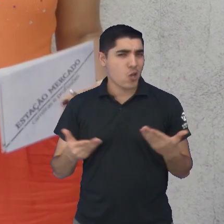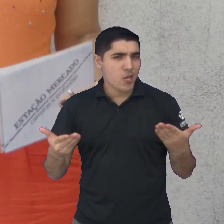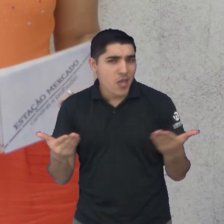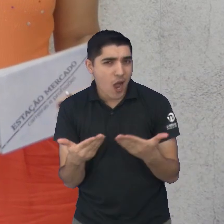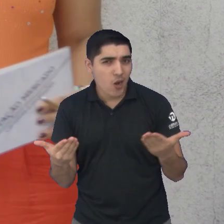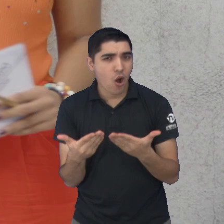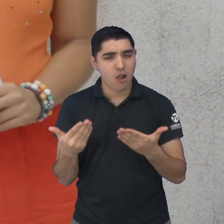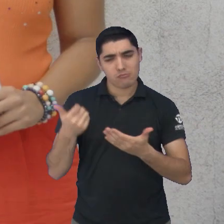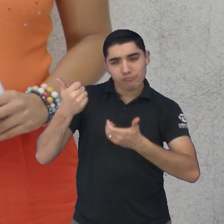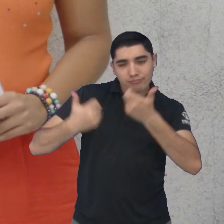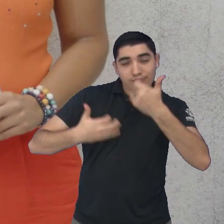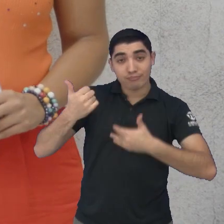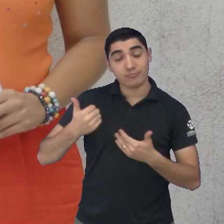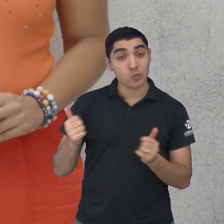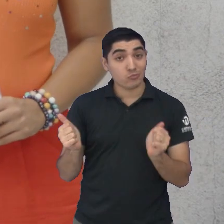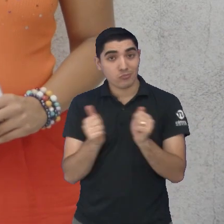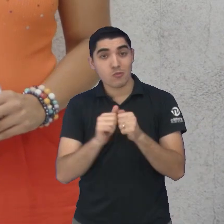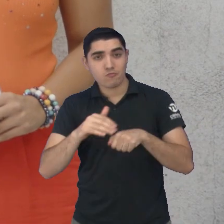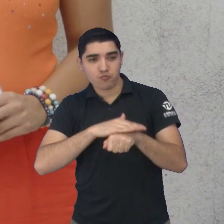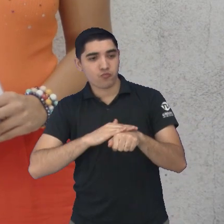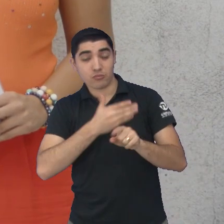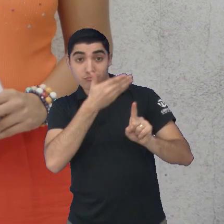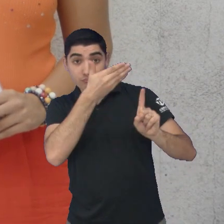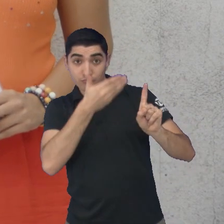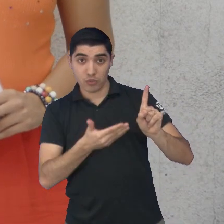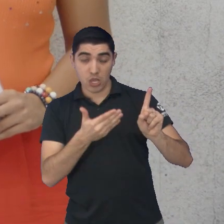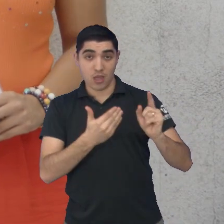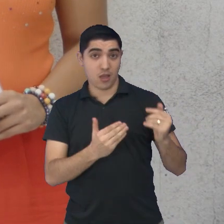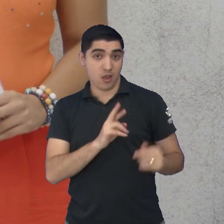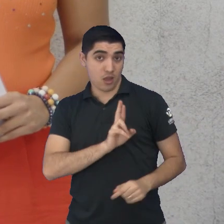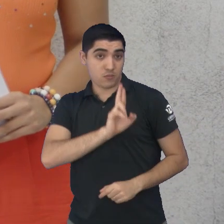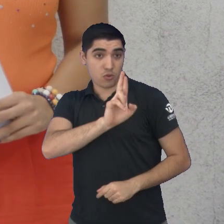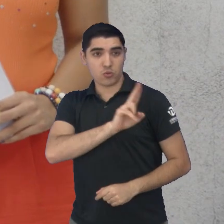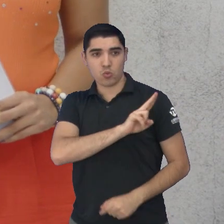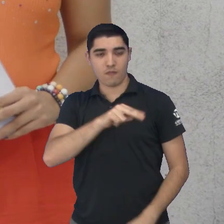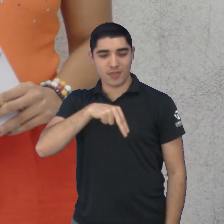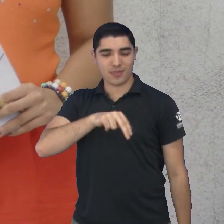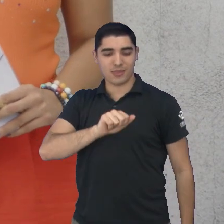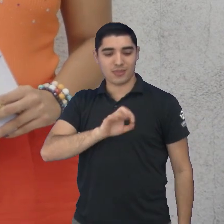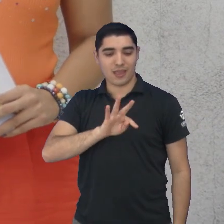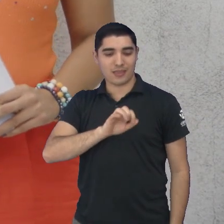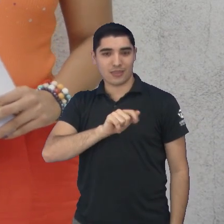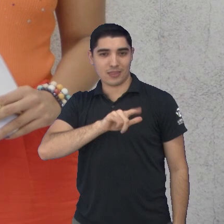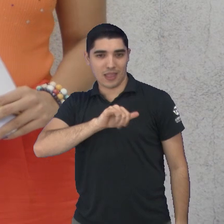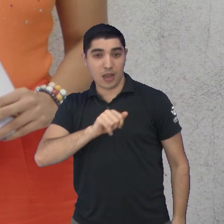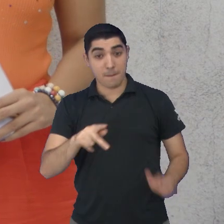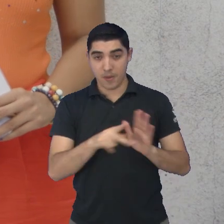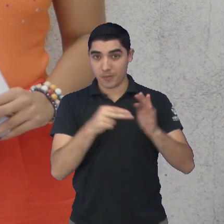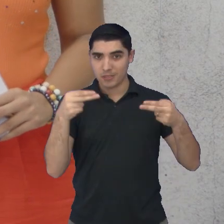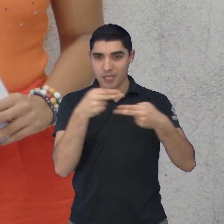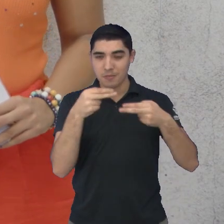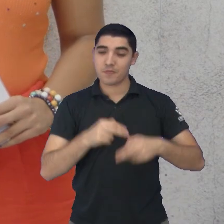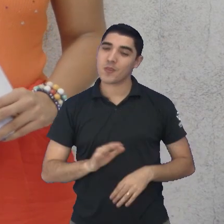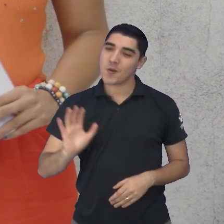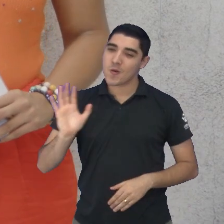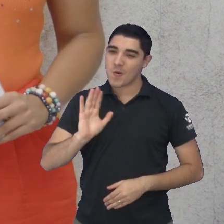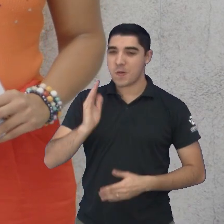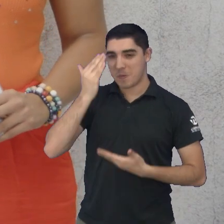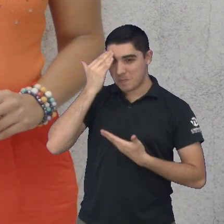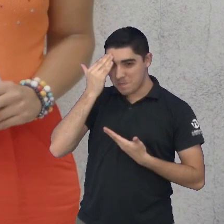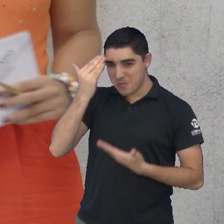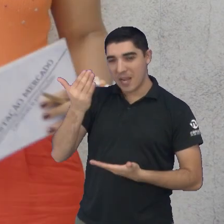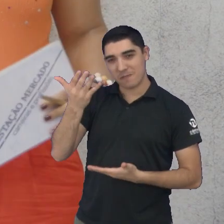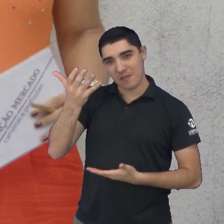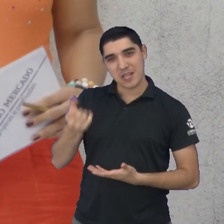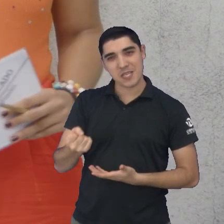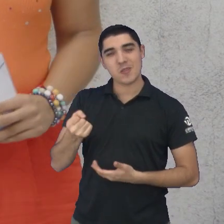nessa profissão, vamos conversar com a porta-voz do Sebrae, Natália Sirobaba. Natália, obrigada, viu, pela